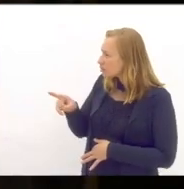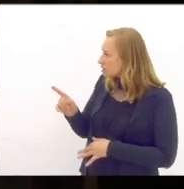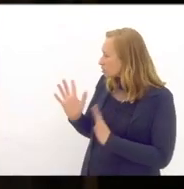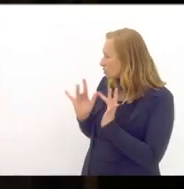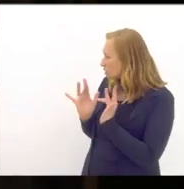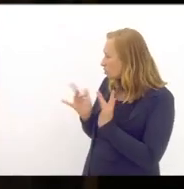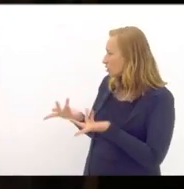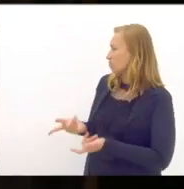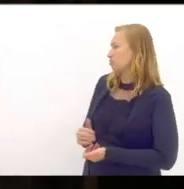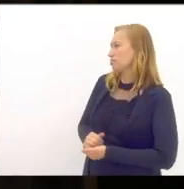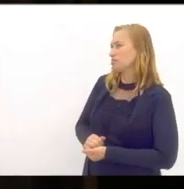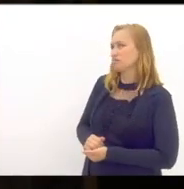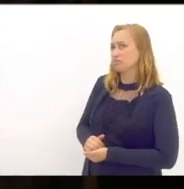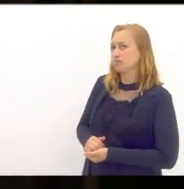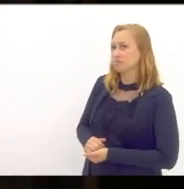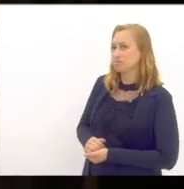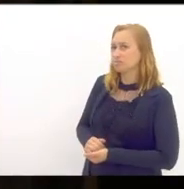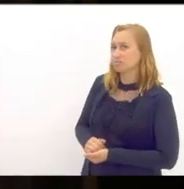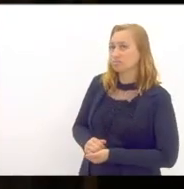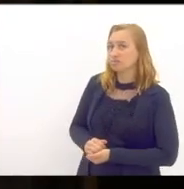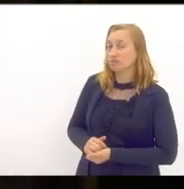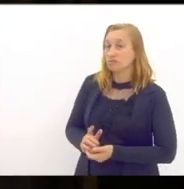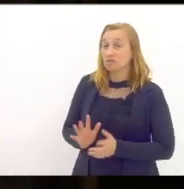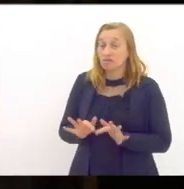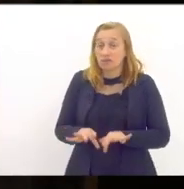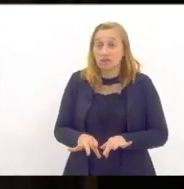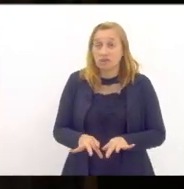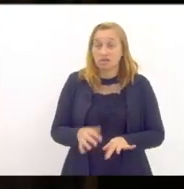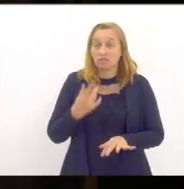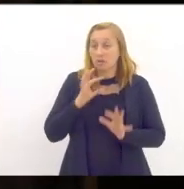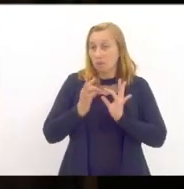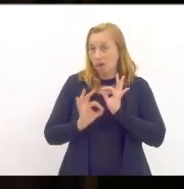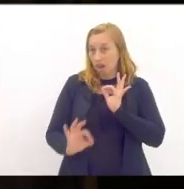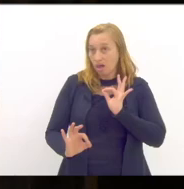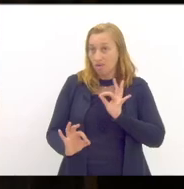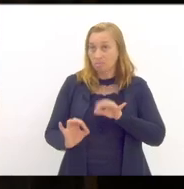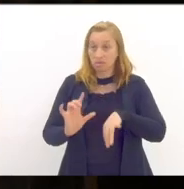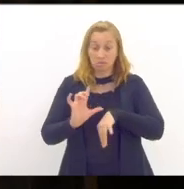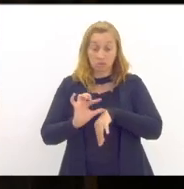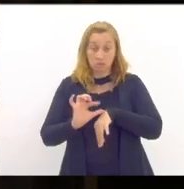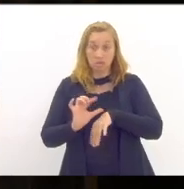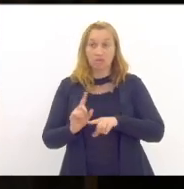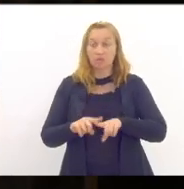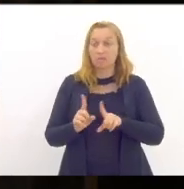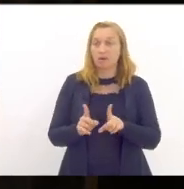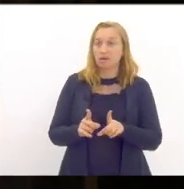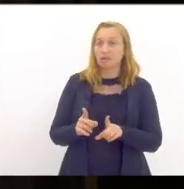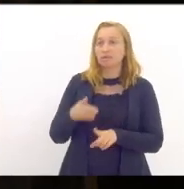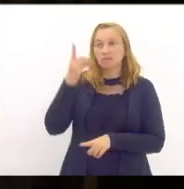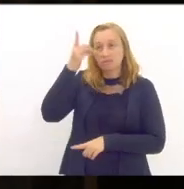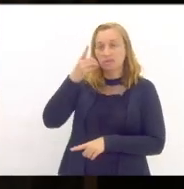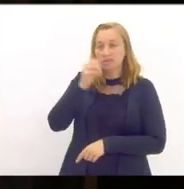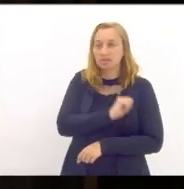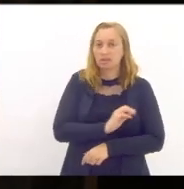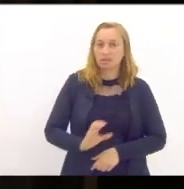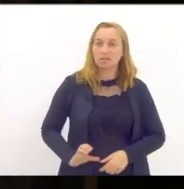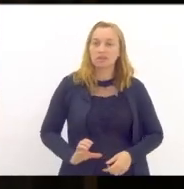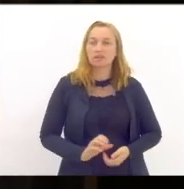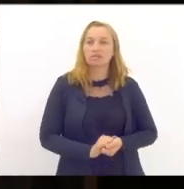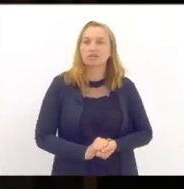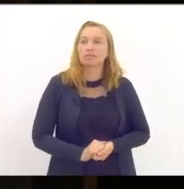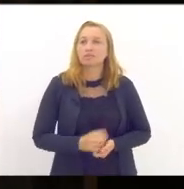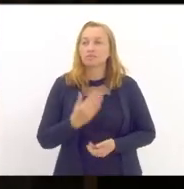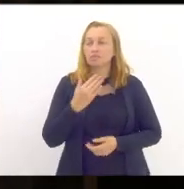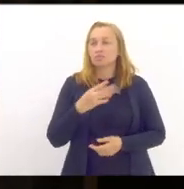namorando. Eu termino, não vou me alongar até por causa do avançado da hora, mas o deputado André Ciliano, eu vou fazer